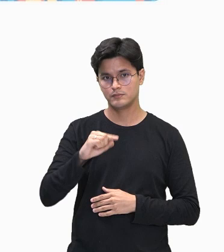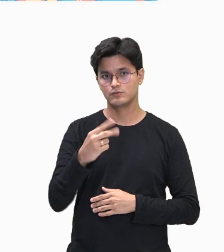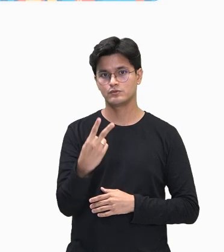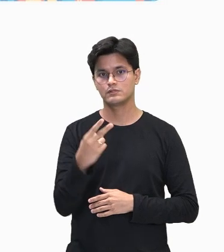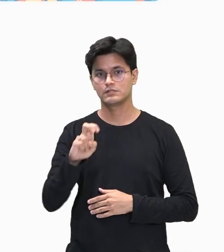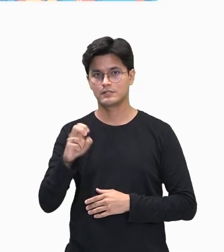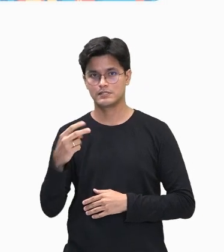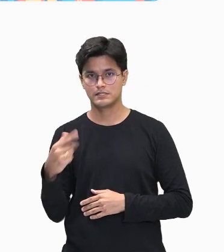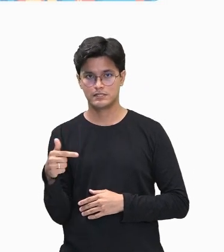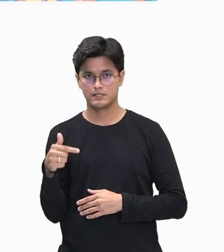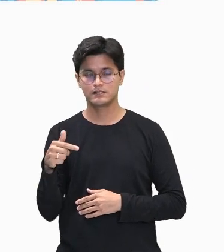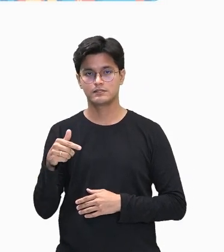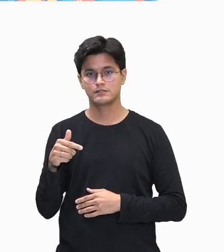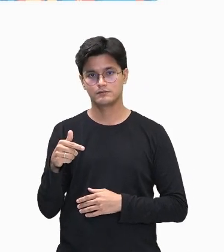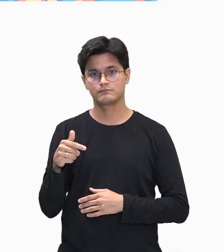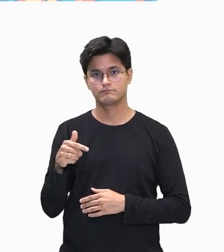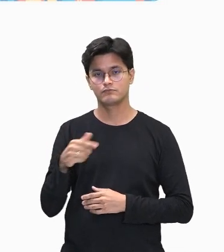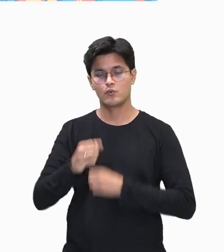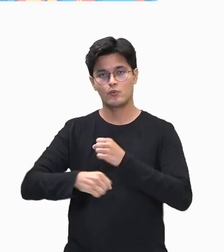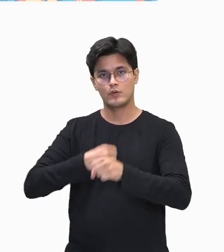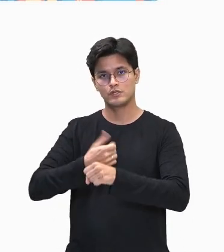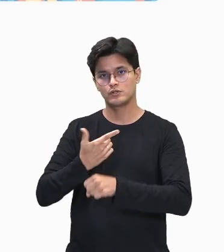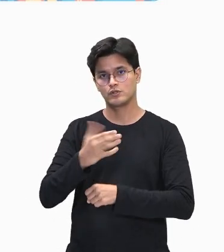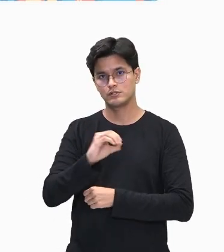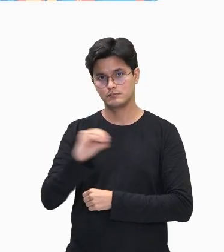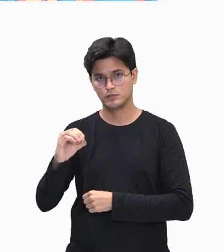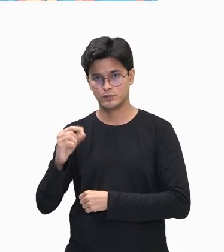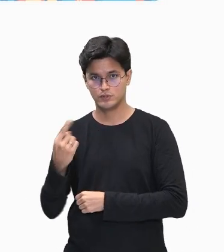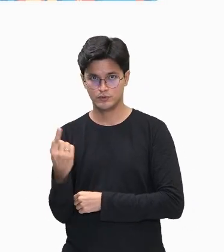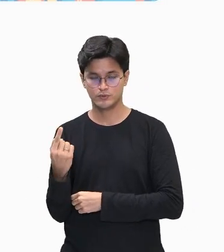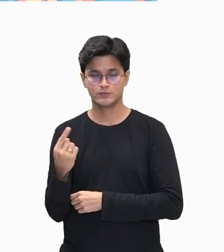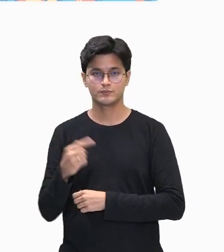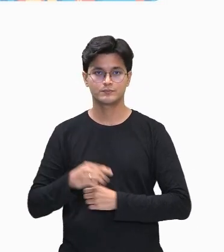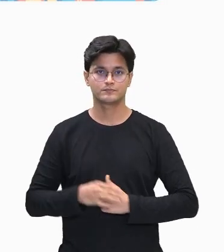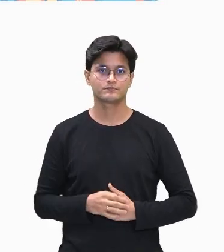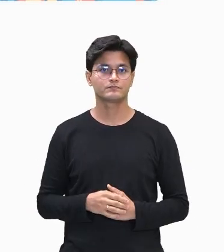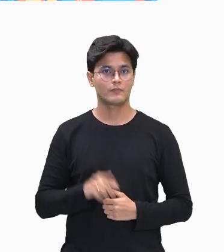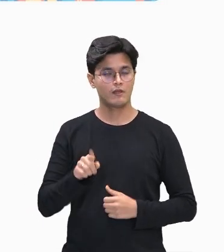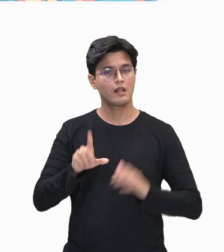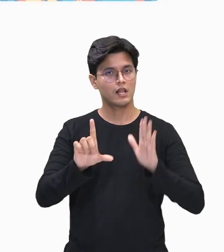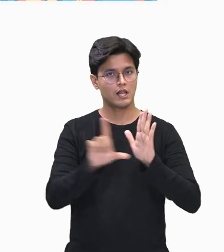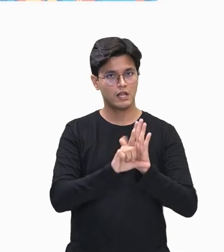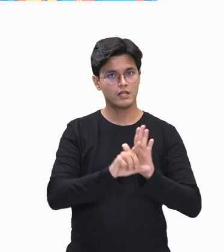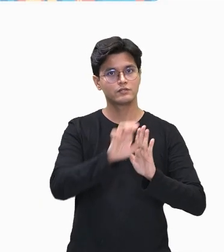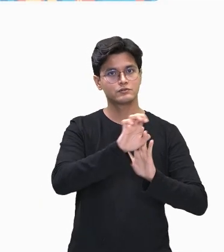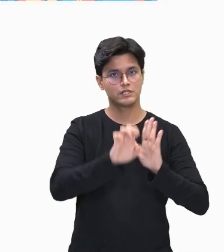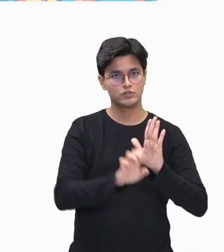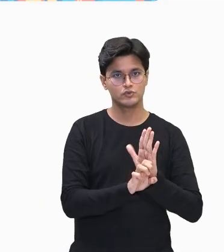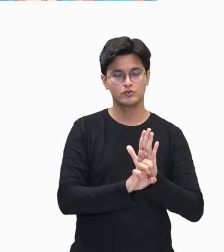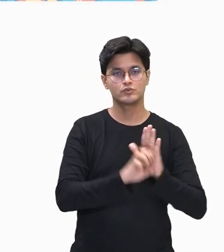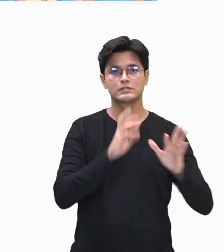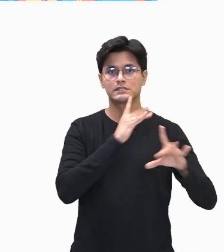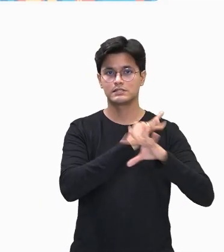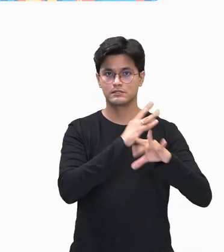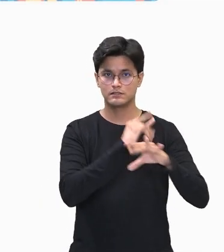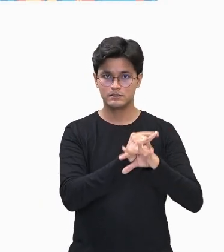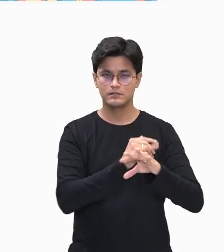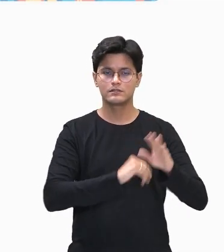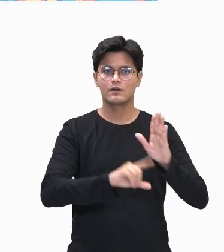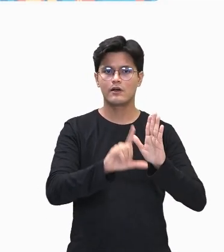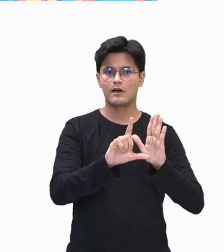10.257 de 2001, né, que é a lei do Estatuto da Cidade. Essa lei, ela tá lá,